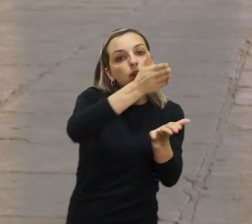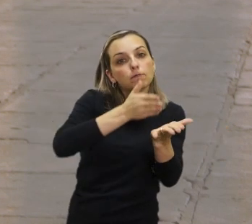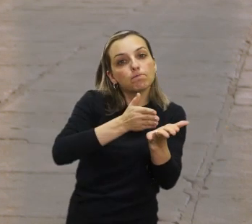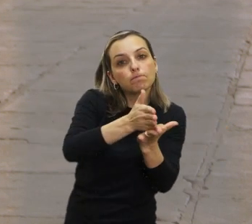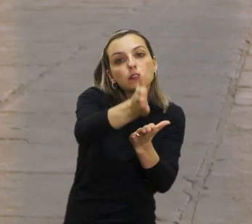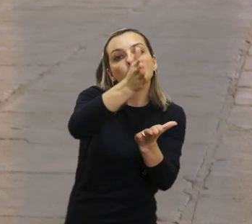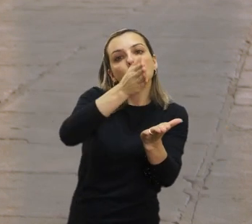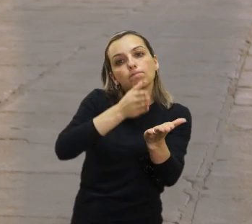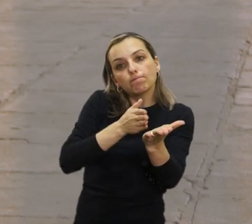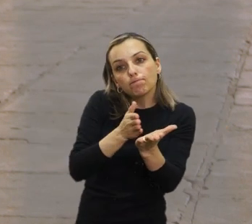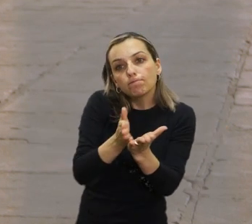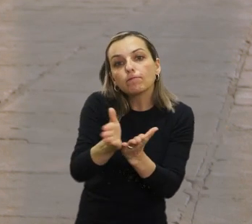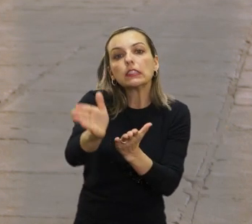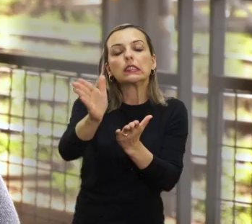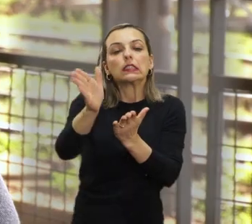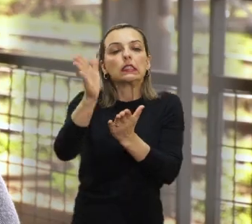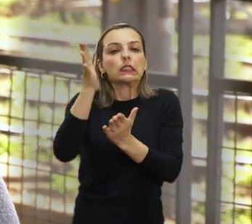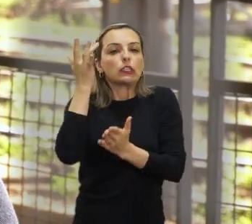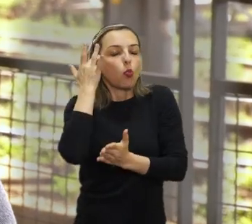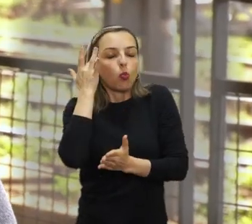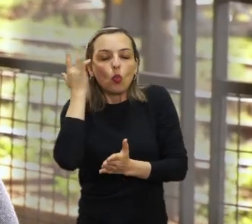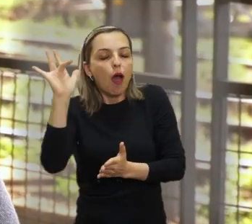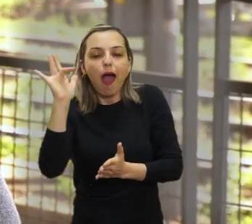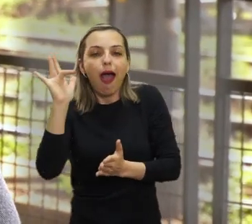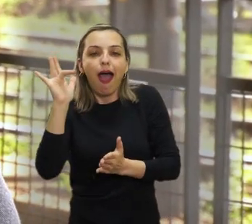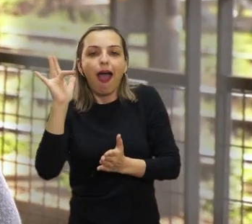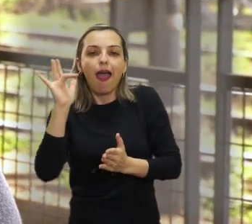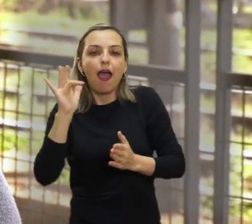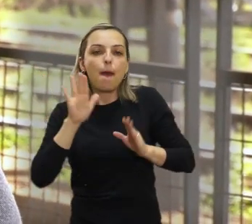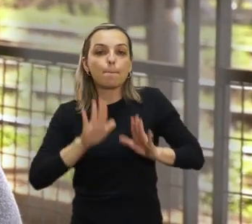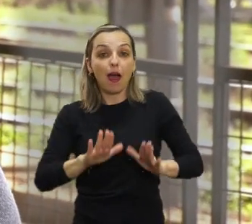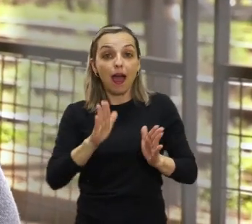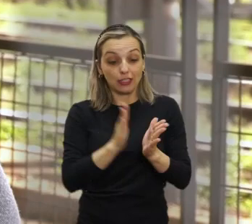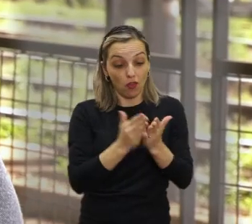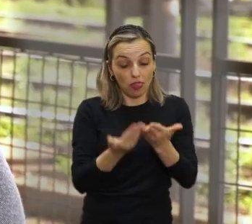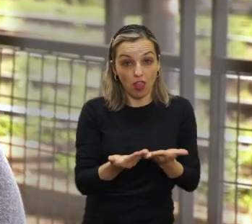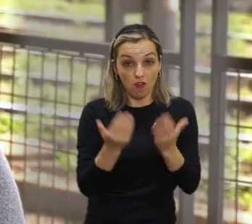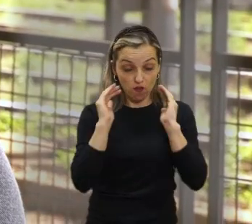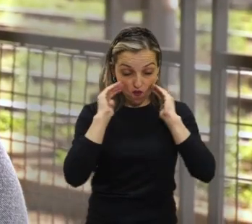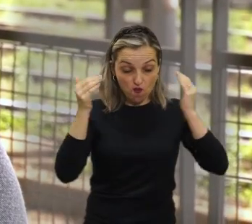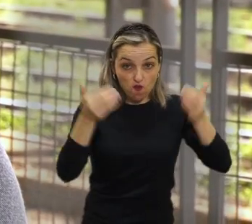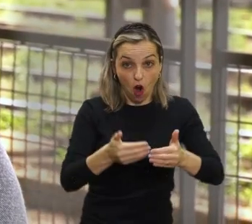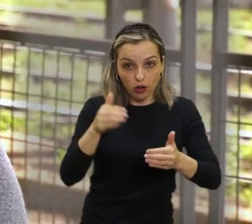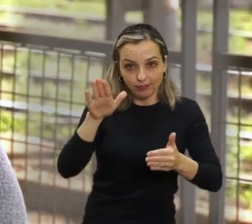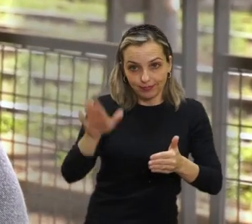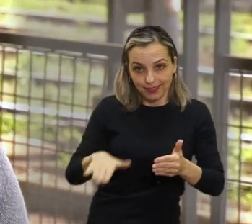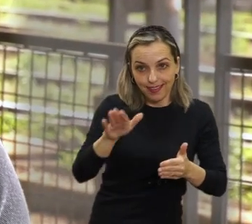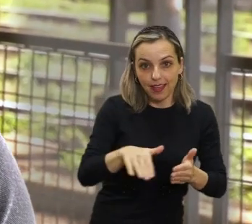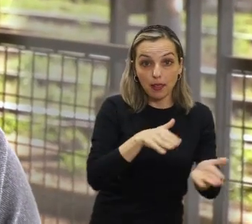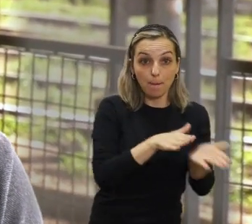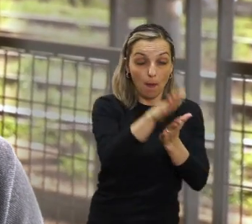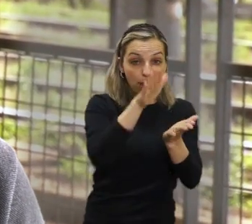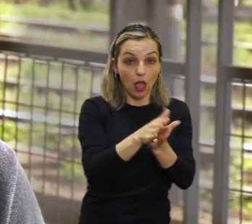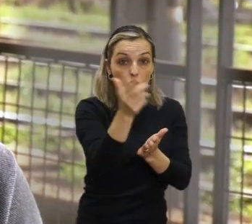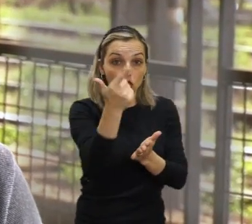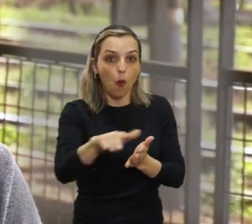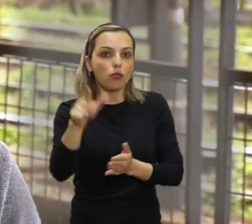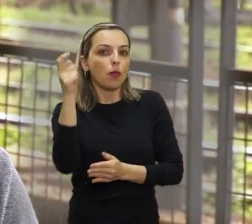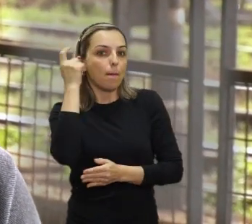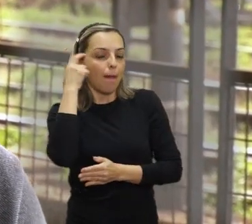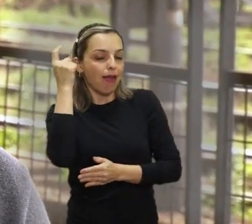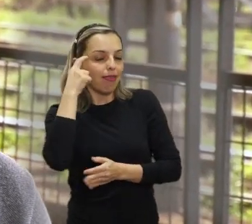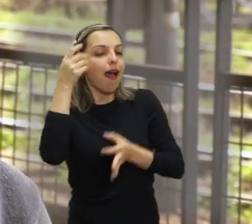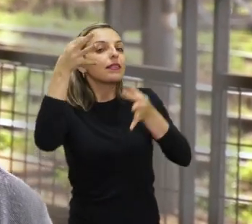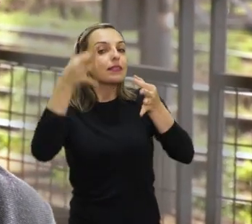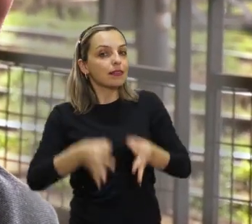tantas formas, não me caiu a ficha, eu não consigo imaginar ainda para onde isso vai. Mas o que eu já penso, pelo